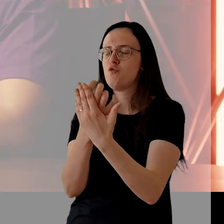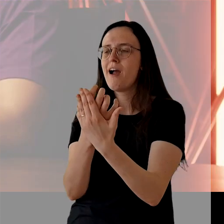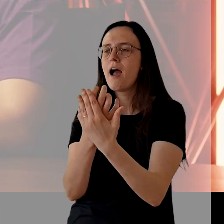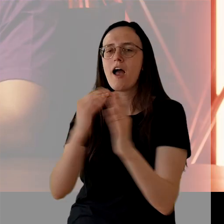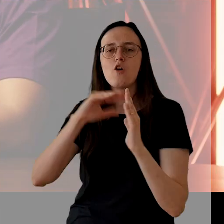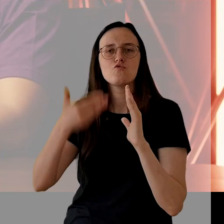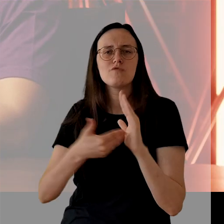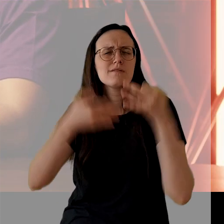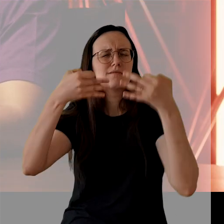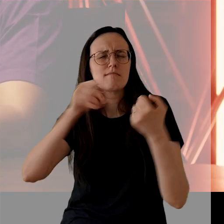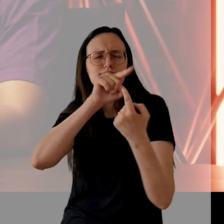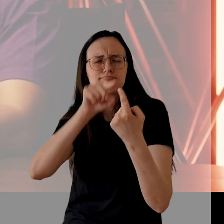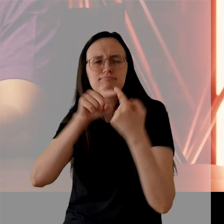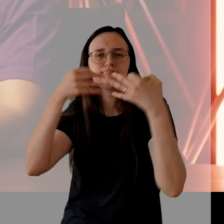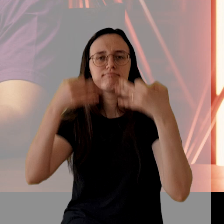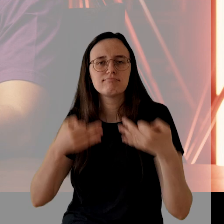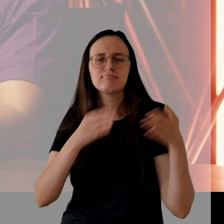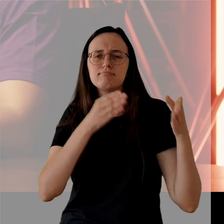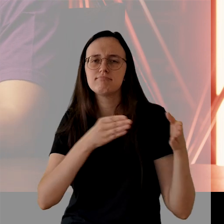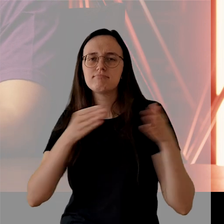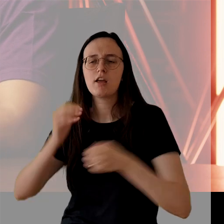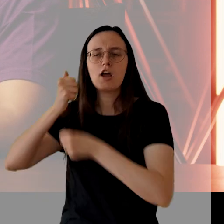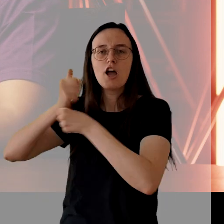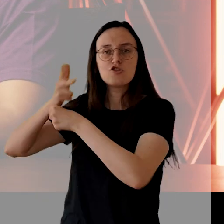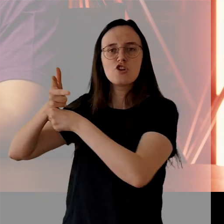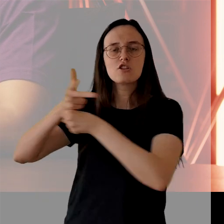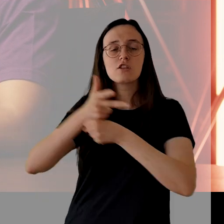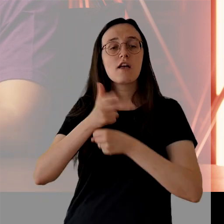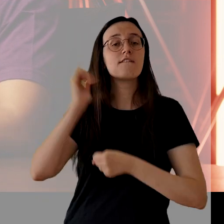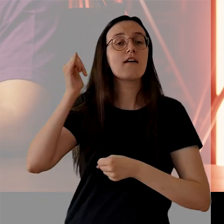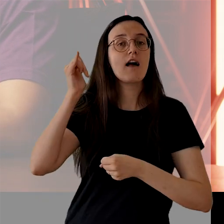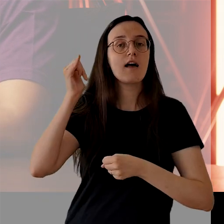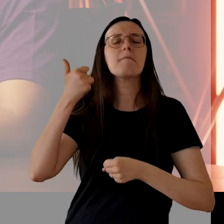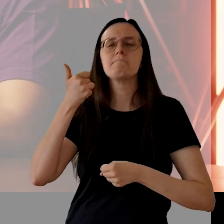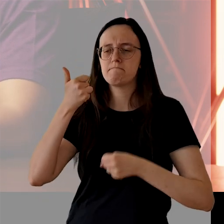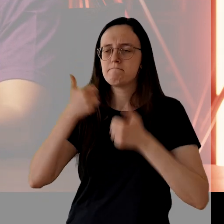muito assertivo perante os comandos da direção e da narrativa em geral.